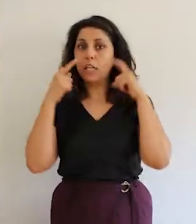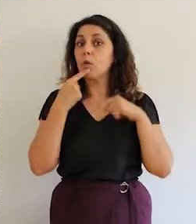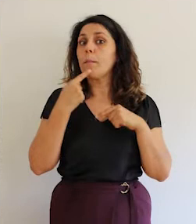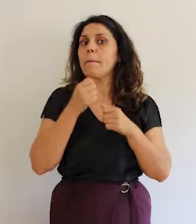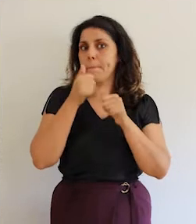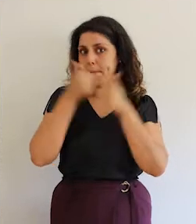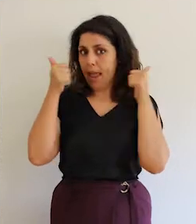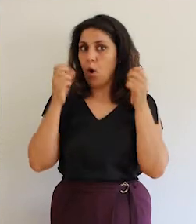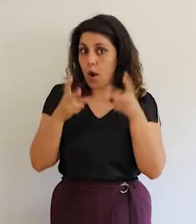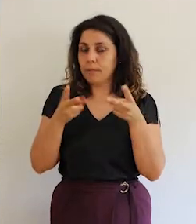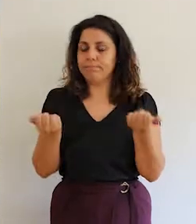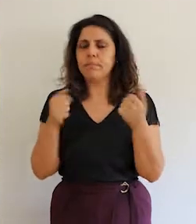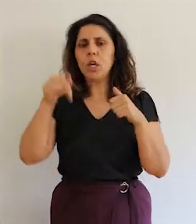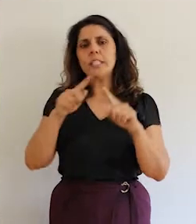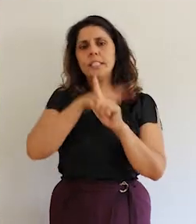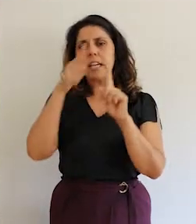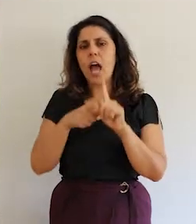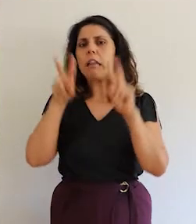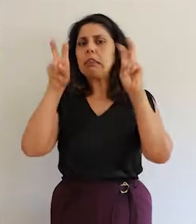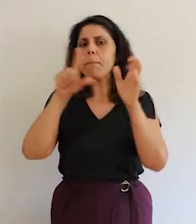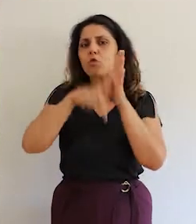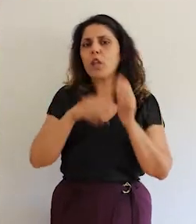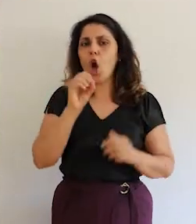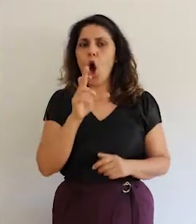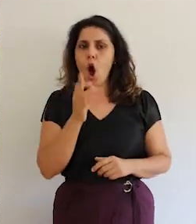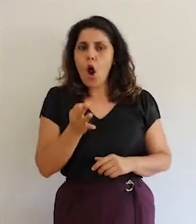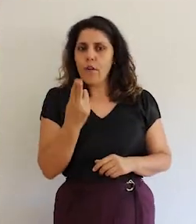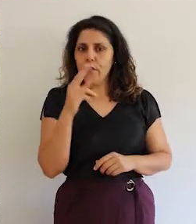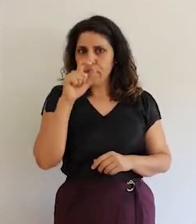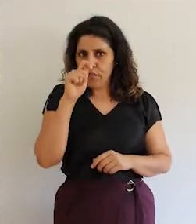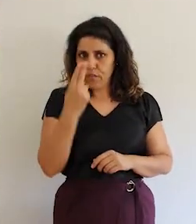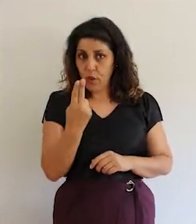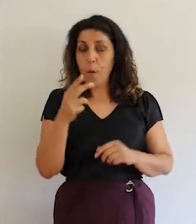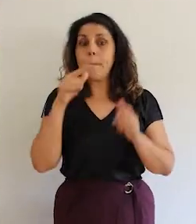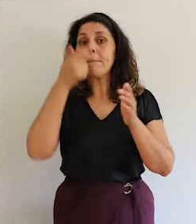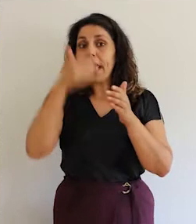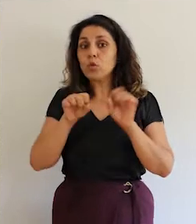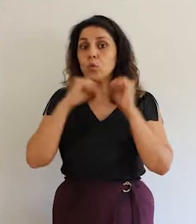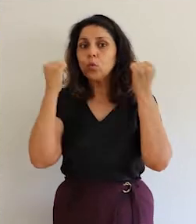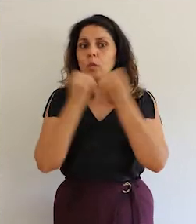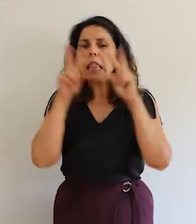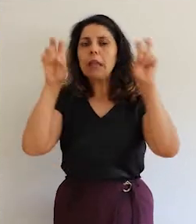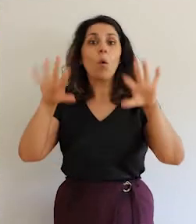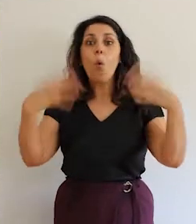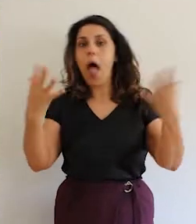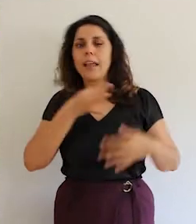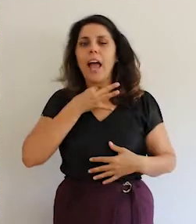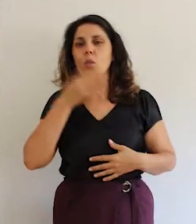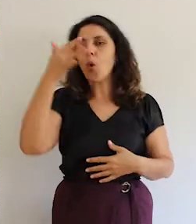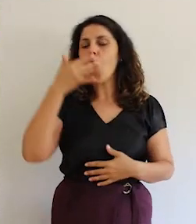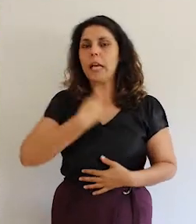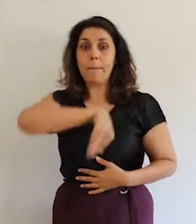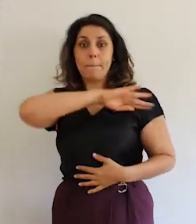com a tua, está bem? Este ano o Orfeu Parede Social tem como tema o centenário da Amália